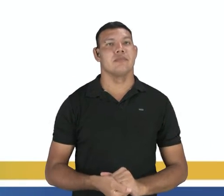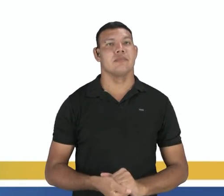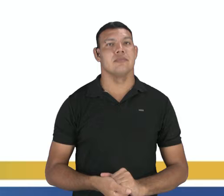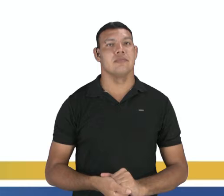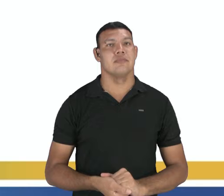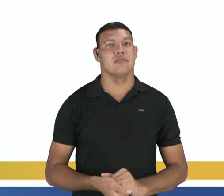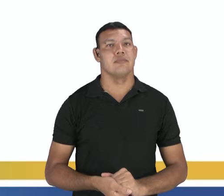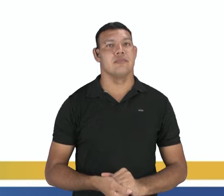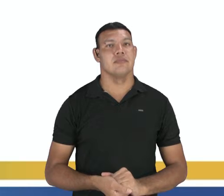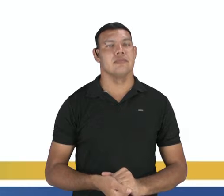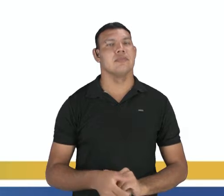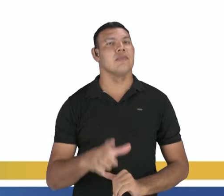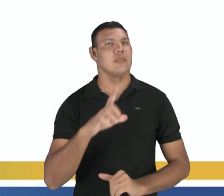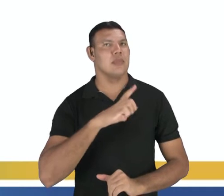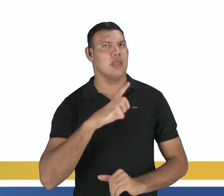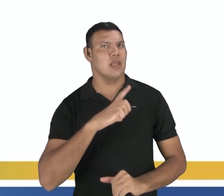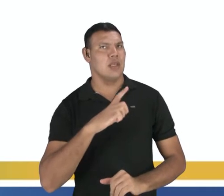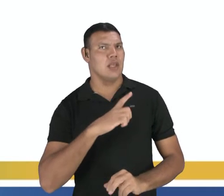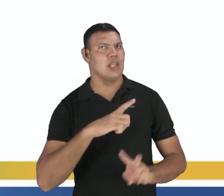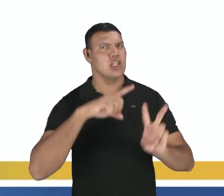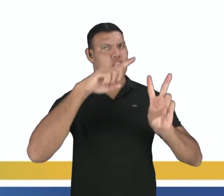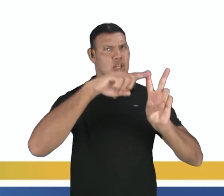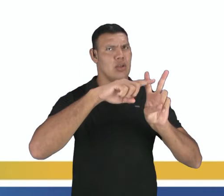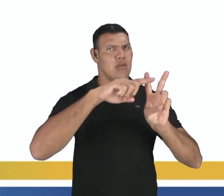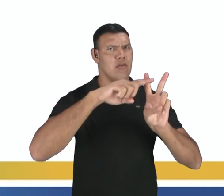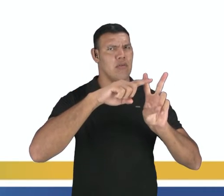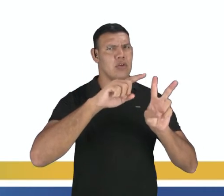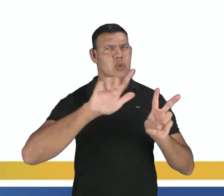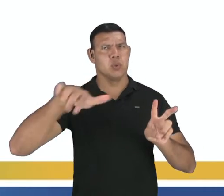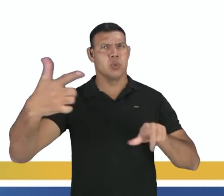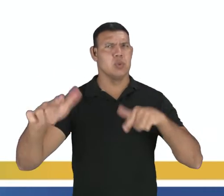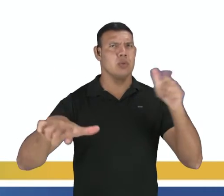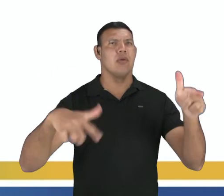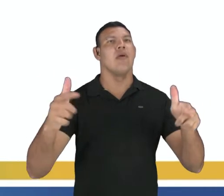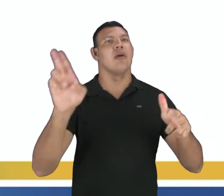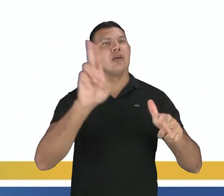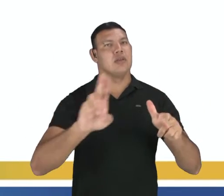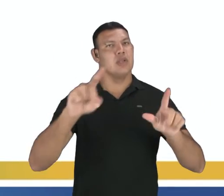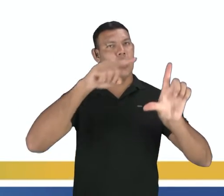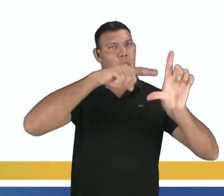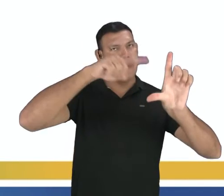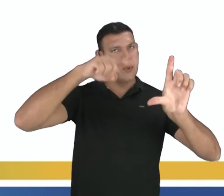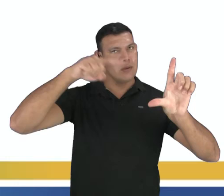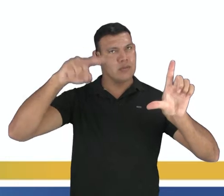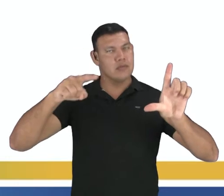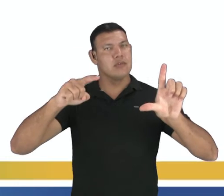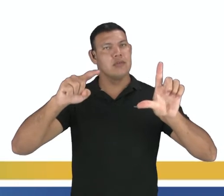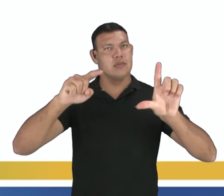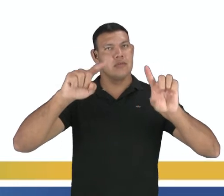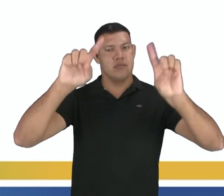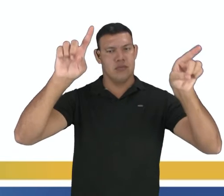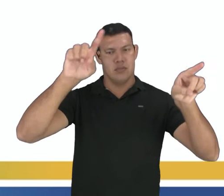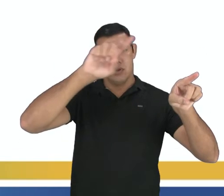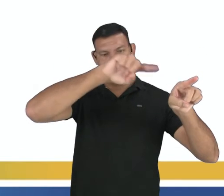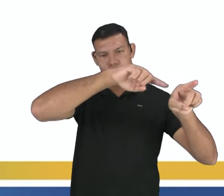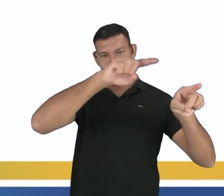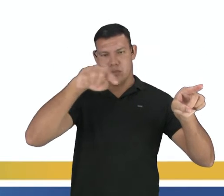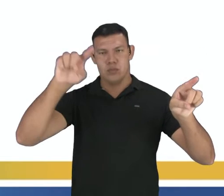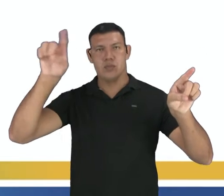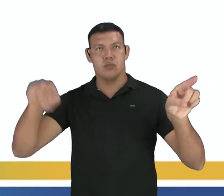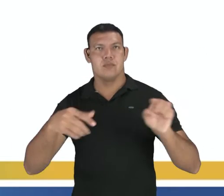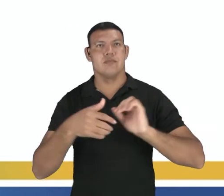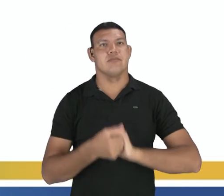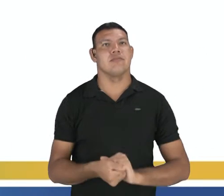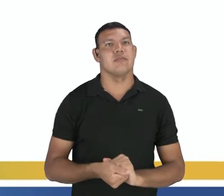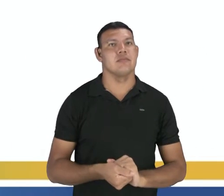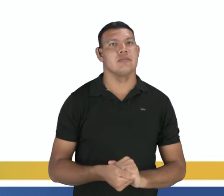Para saber se há mais alguma raiz, podemos utilizar o gráfico das funções. E aí nós temos do gráfico